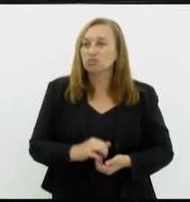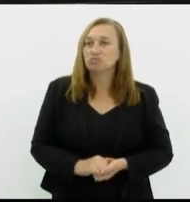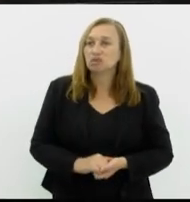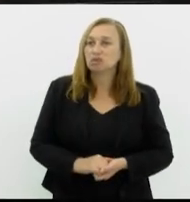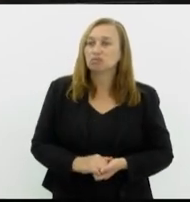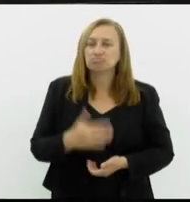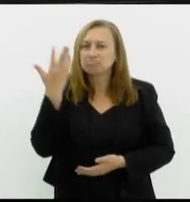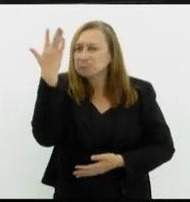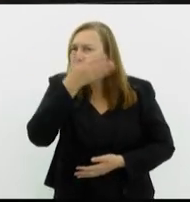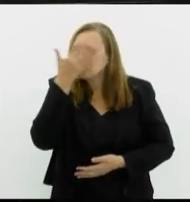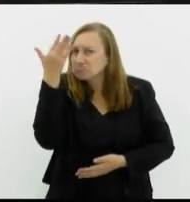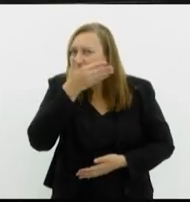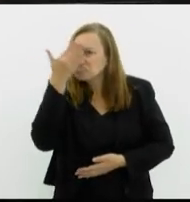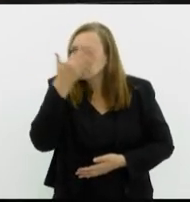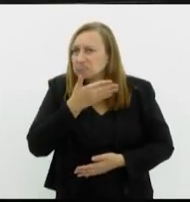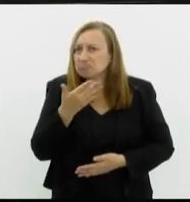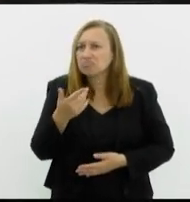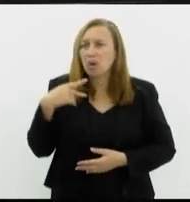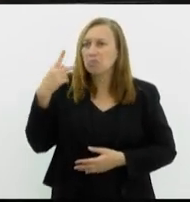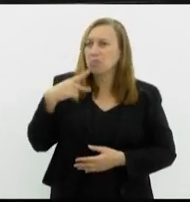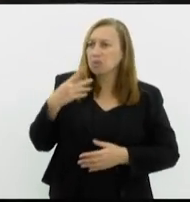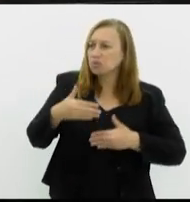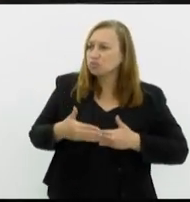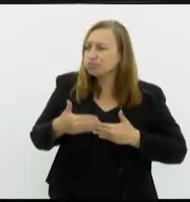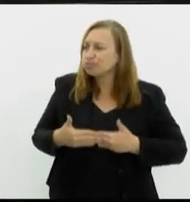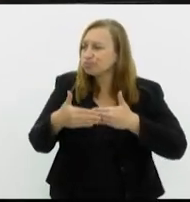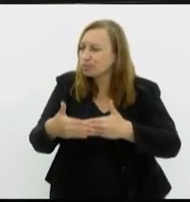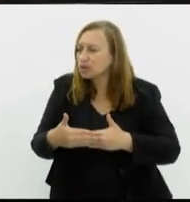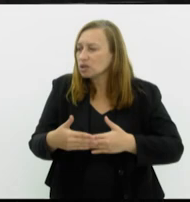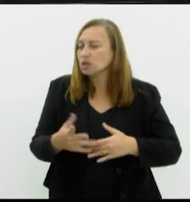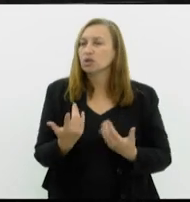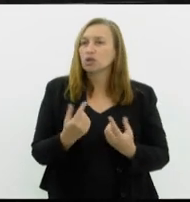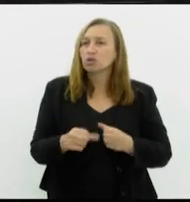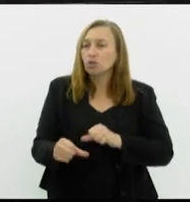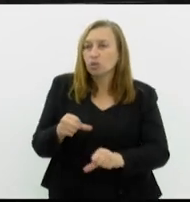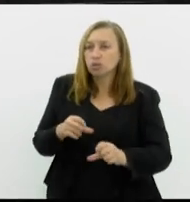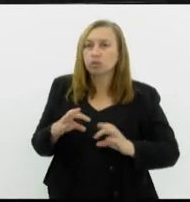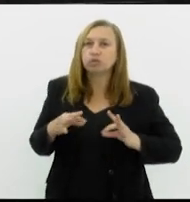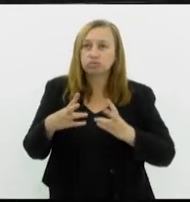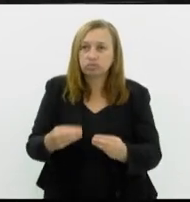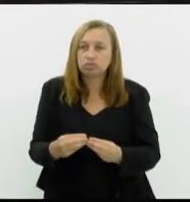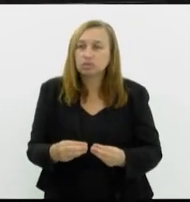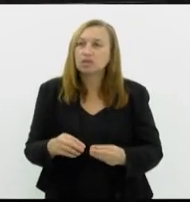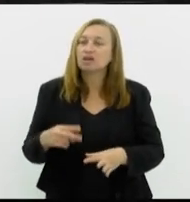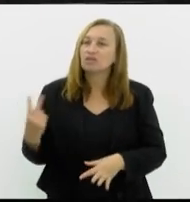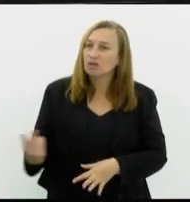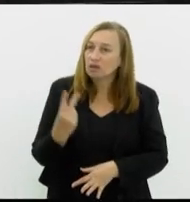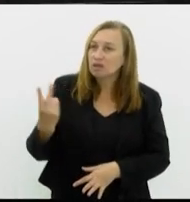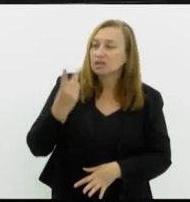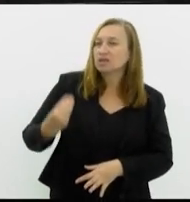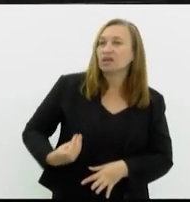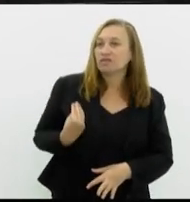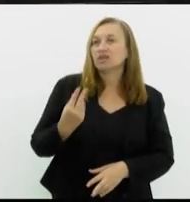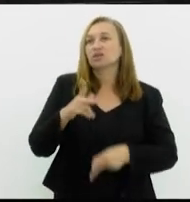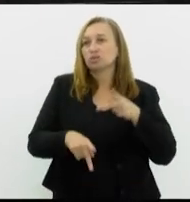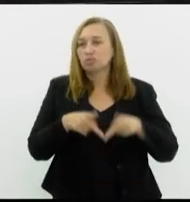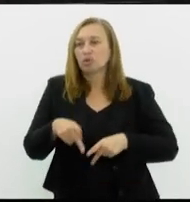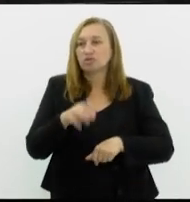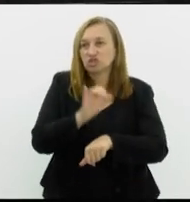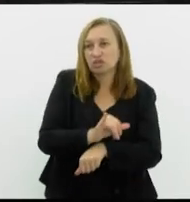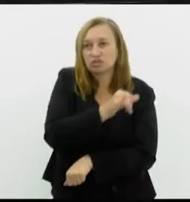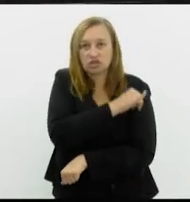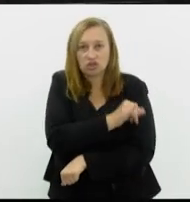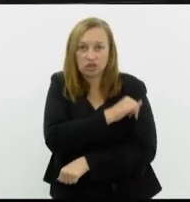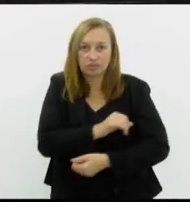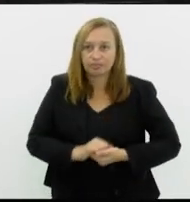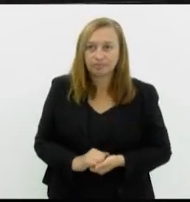ter visto nenhuma política que avance no contrário disso, na preservação da vida da população do Estado do Rio de